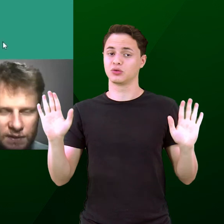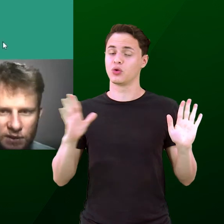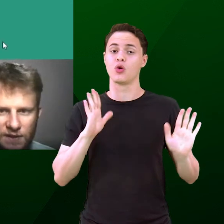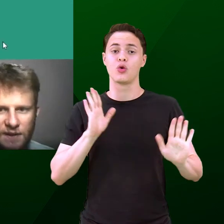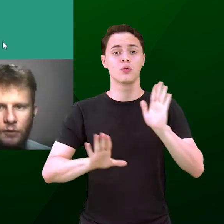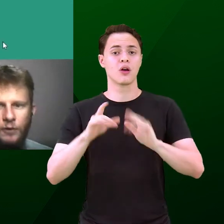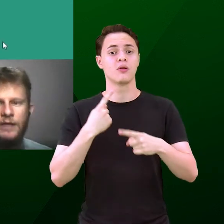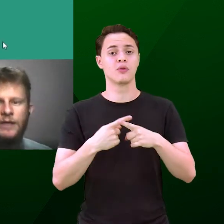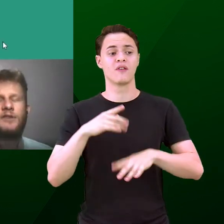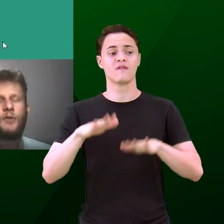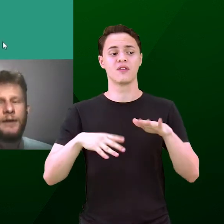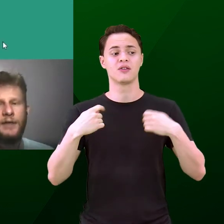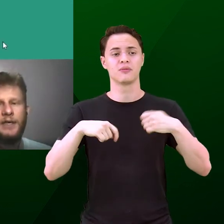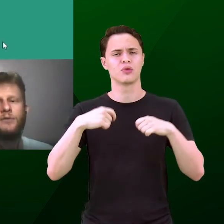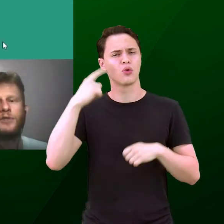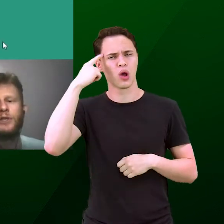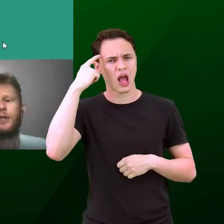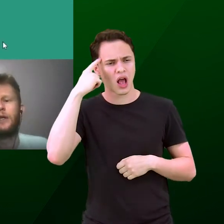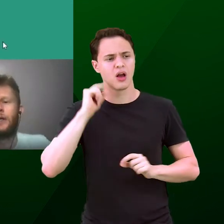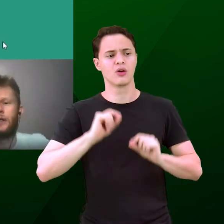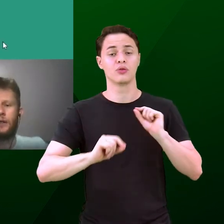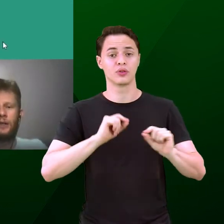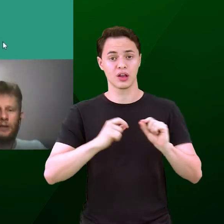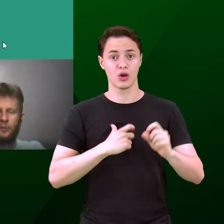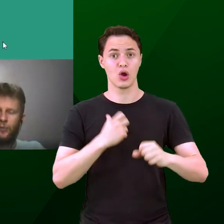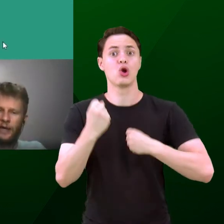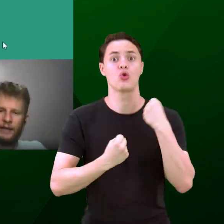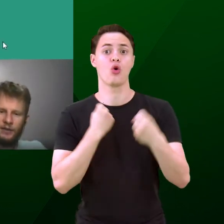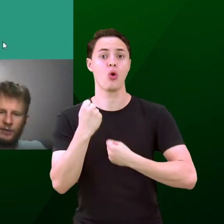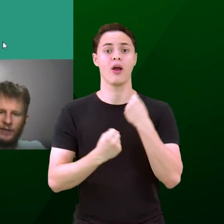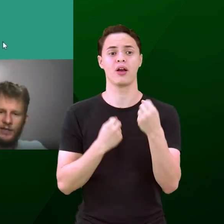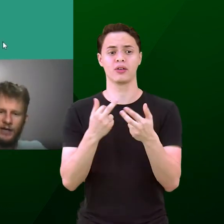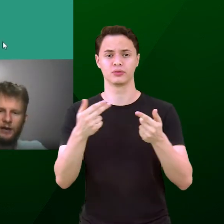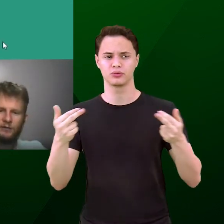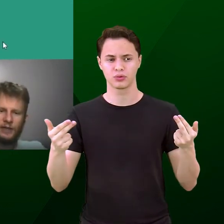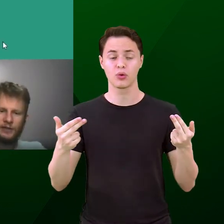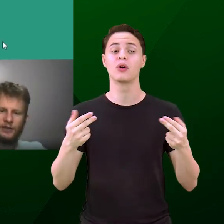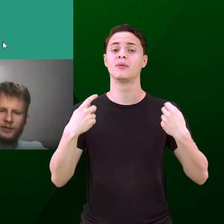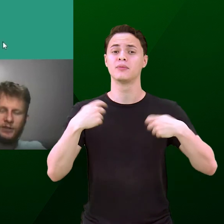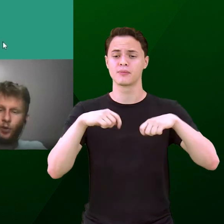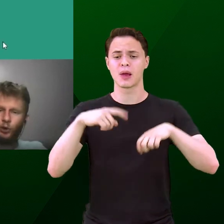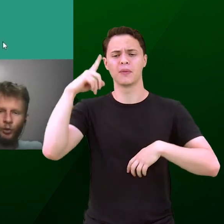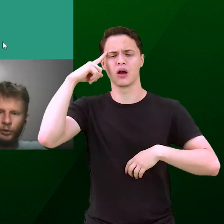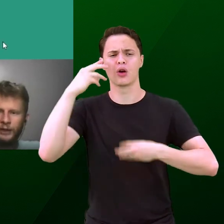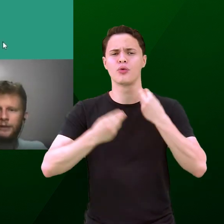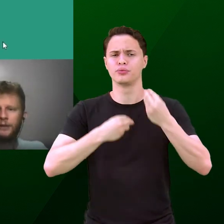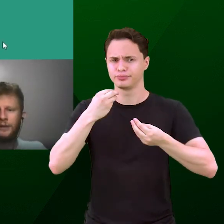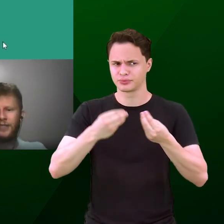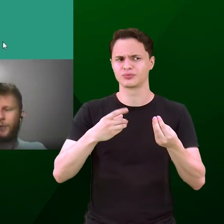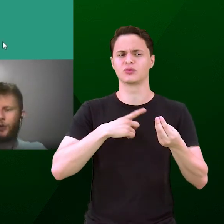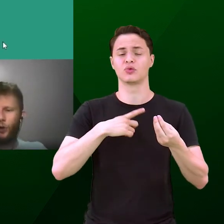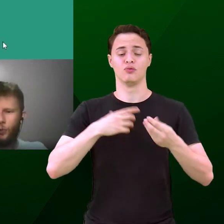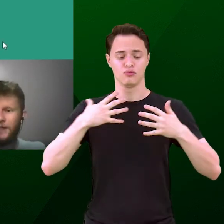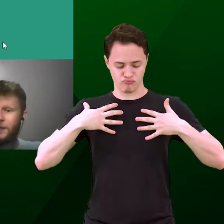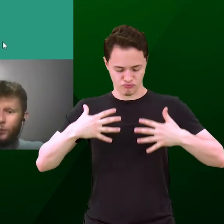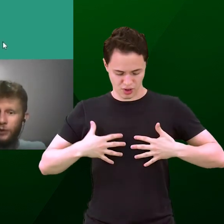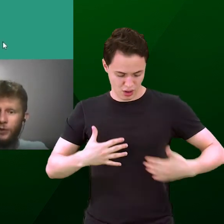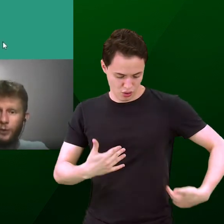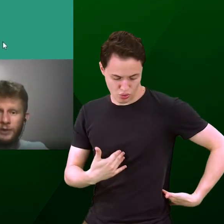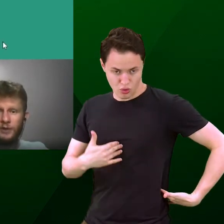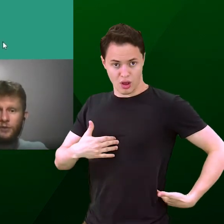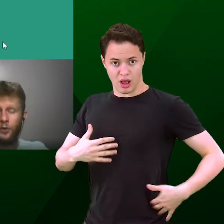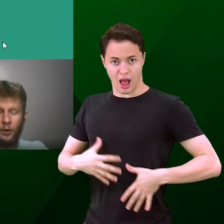na canela que não para mais, na panturrilha não termina nunca, tá? Por conta disso. Então procurem pisos adequados para